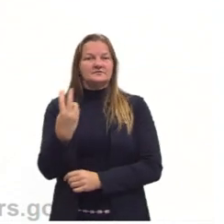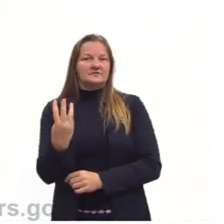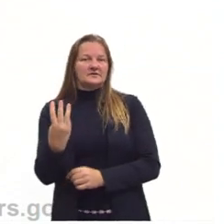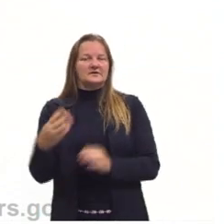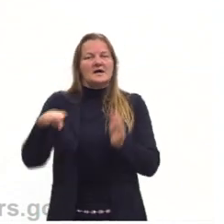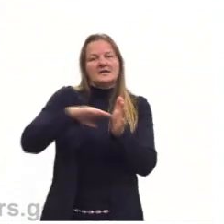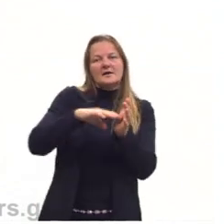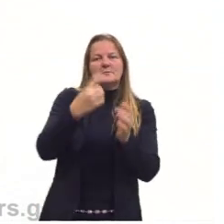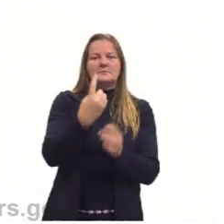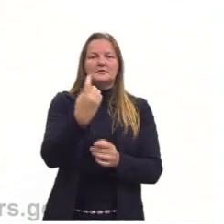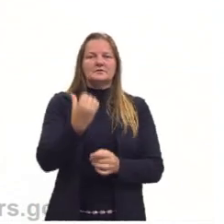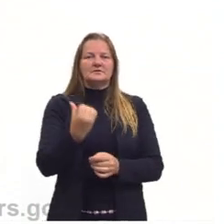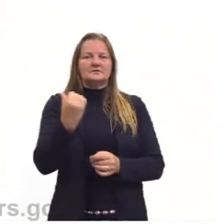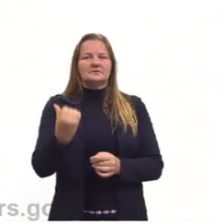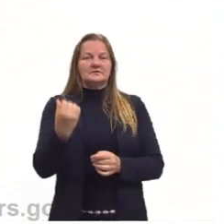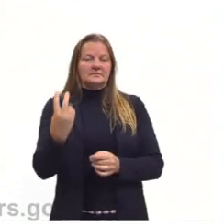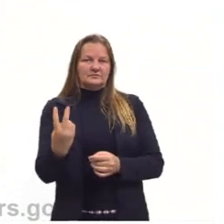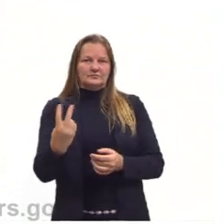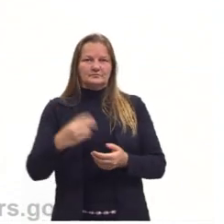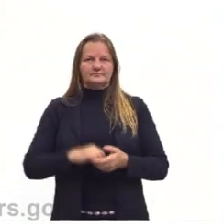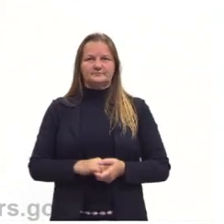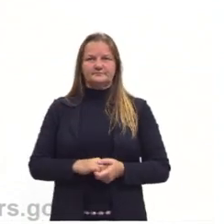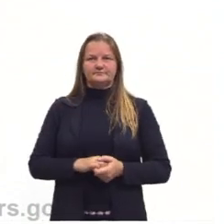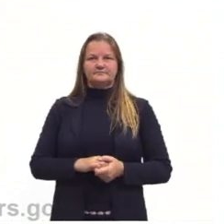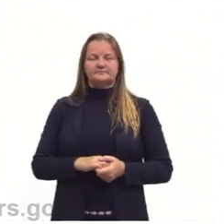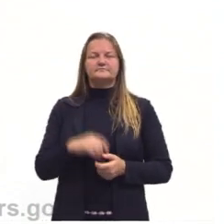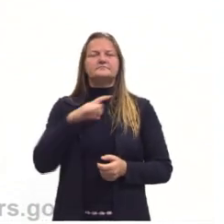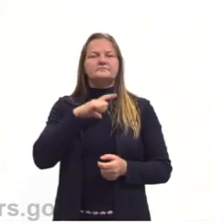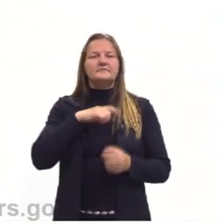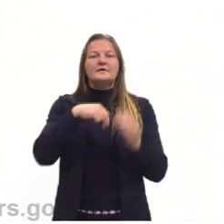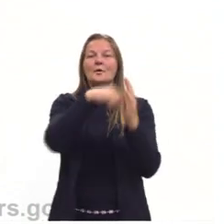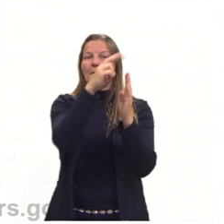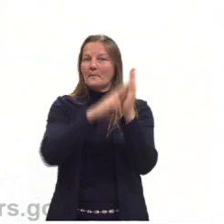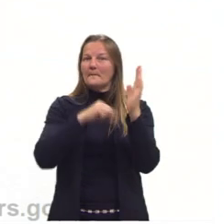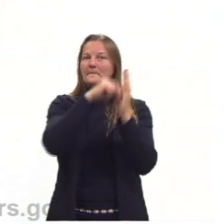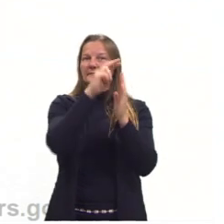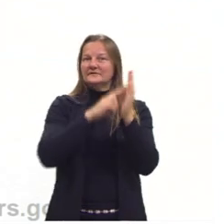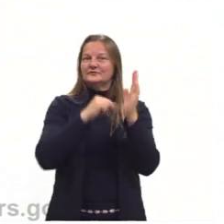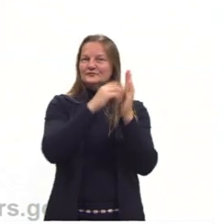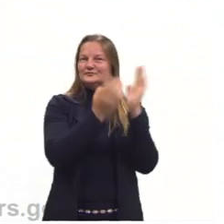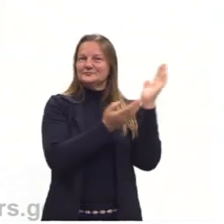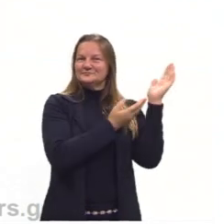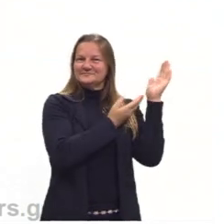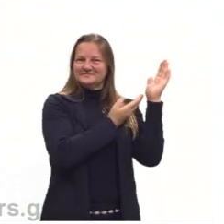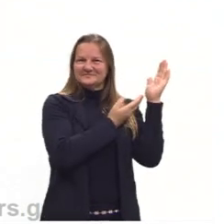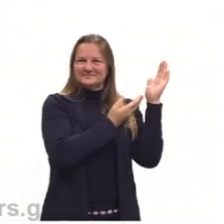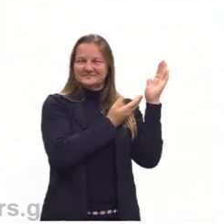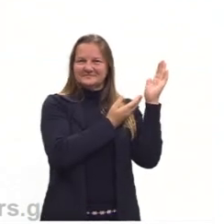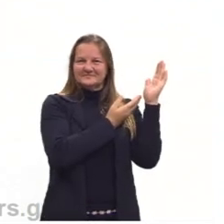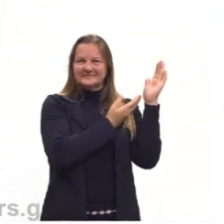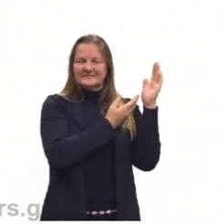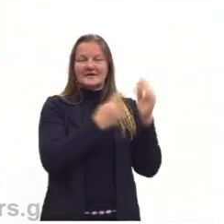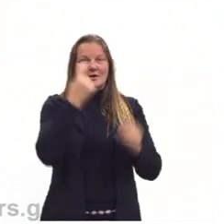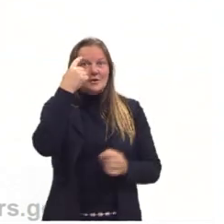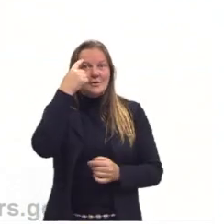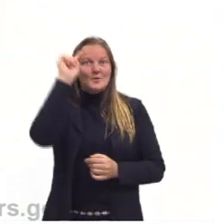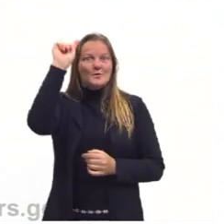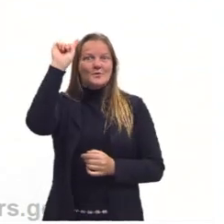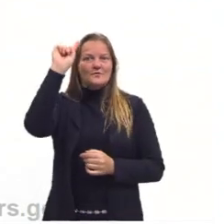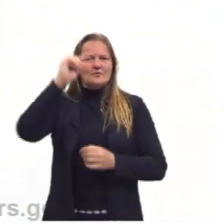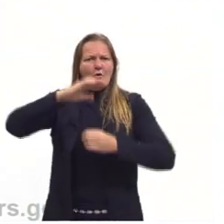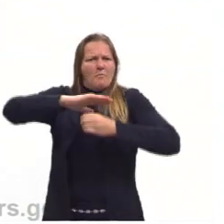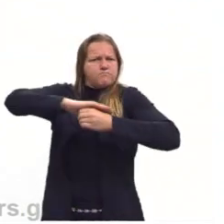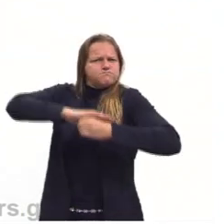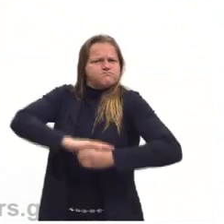até 1662 né que a gente tem uma pintura dele né ele foi então inventor da prensa